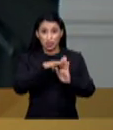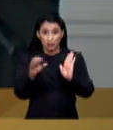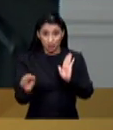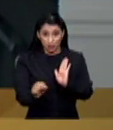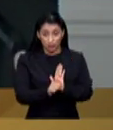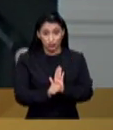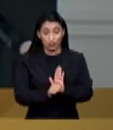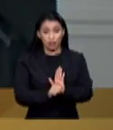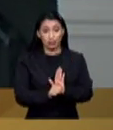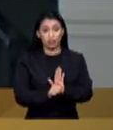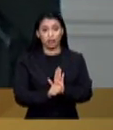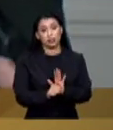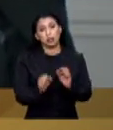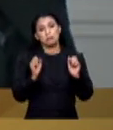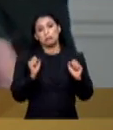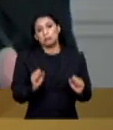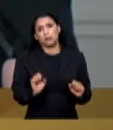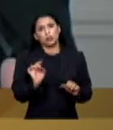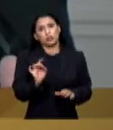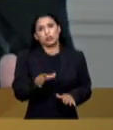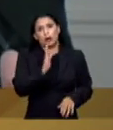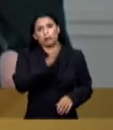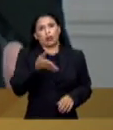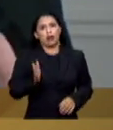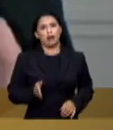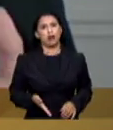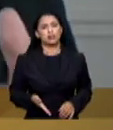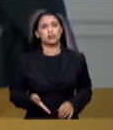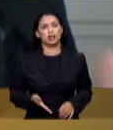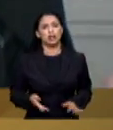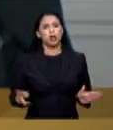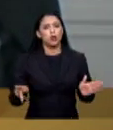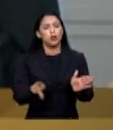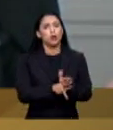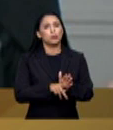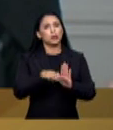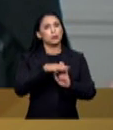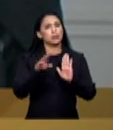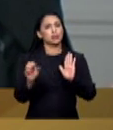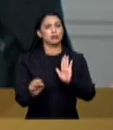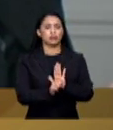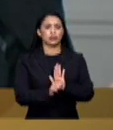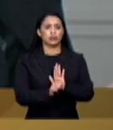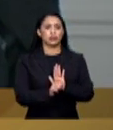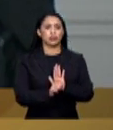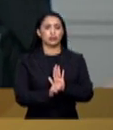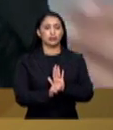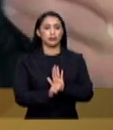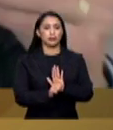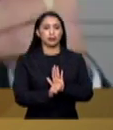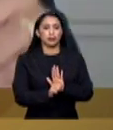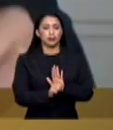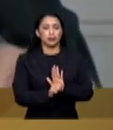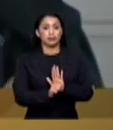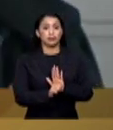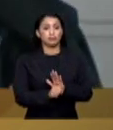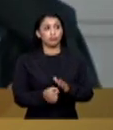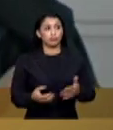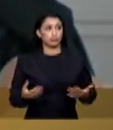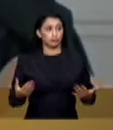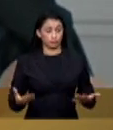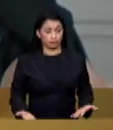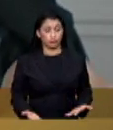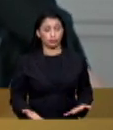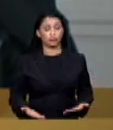segurança, pode simplesmente aniquilar o próprio mandado de segurança. Então, e